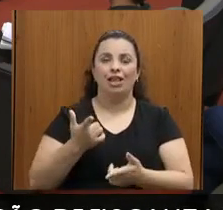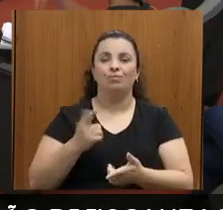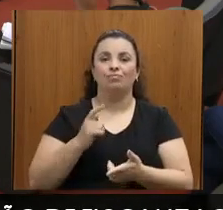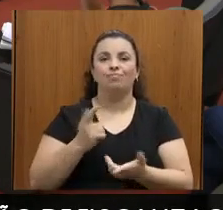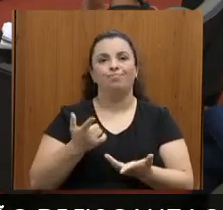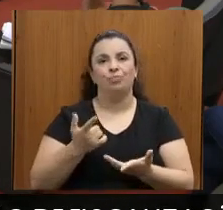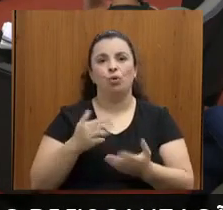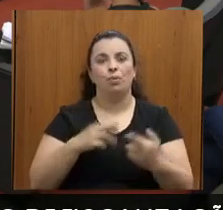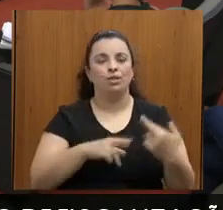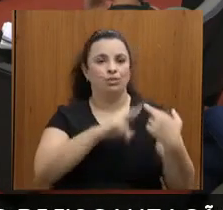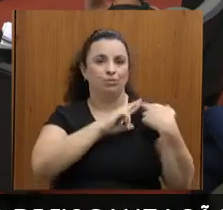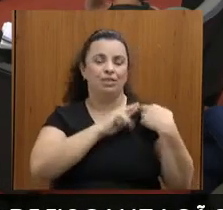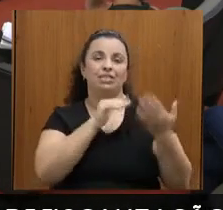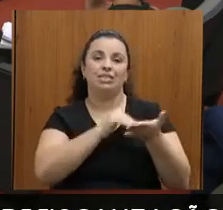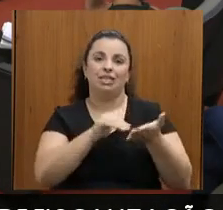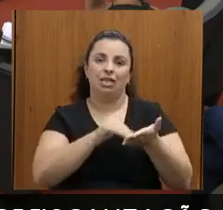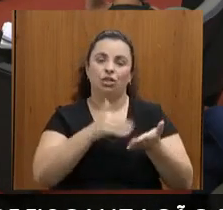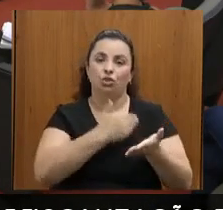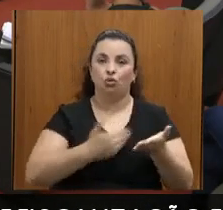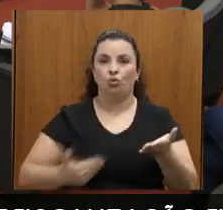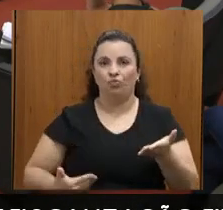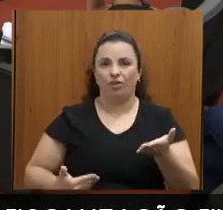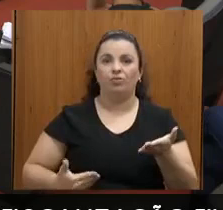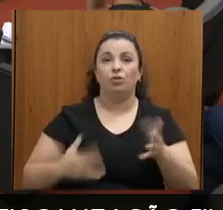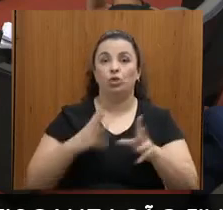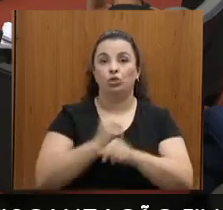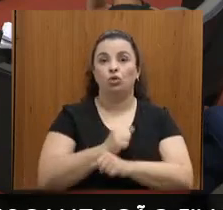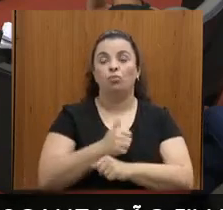Governo, do orçamento da Secretaria de Governo de 25 milhões de reais